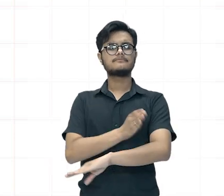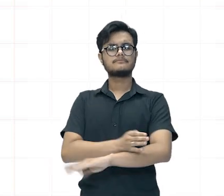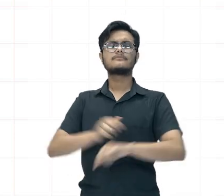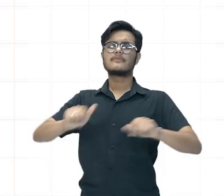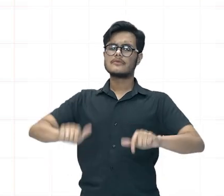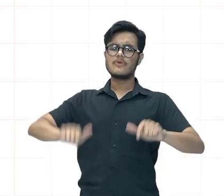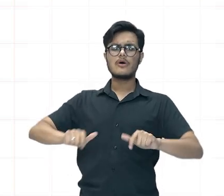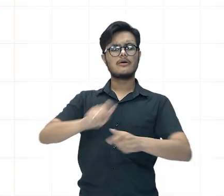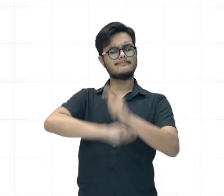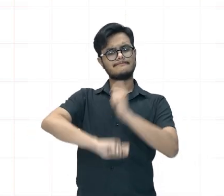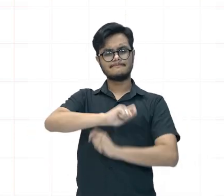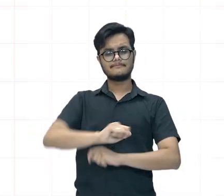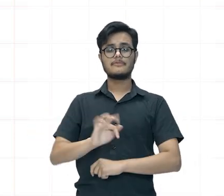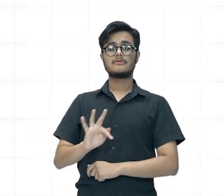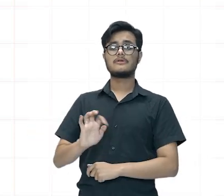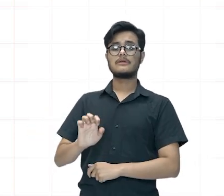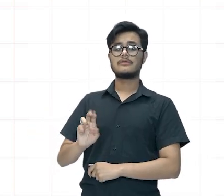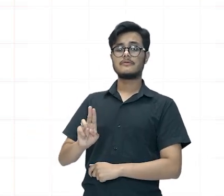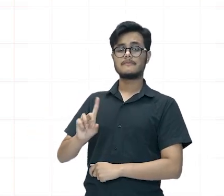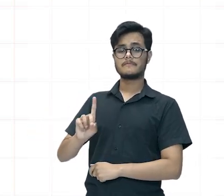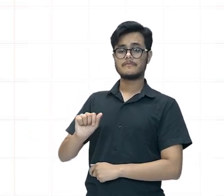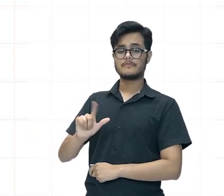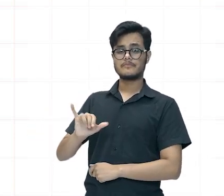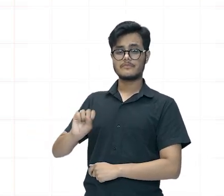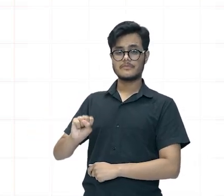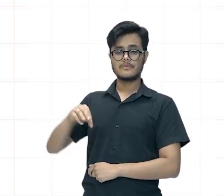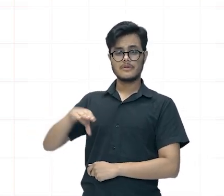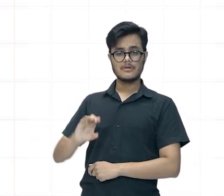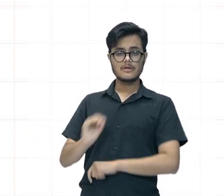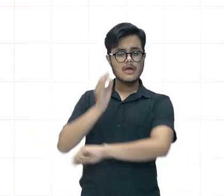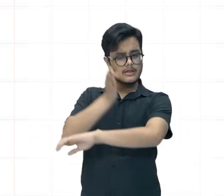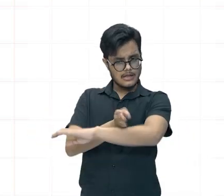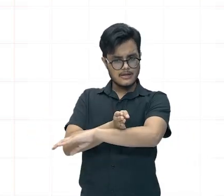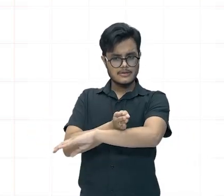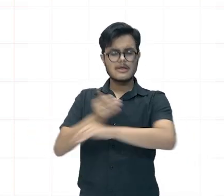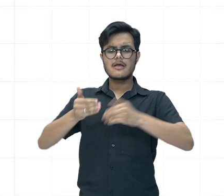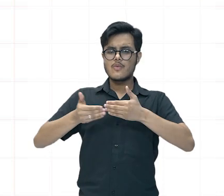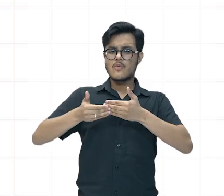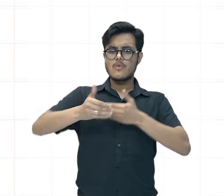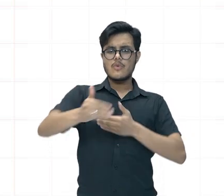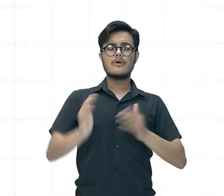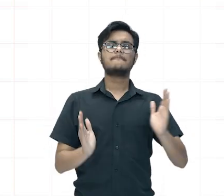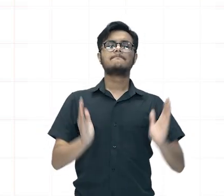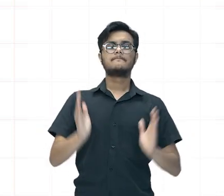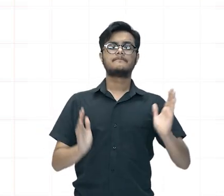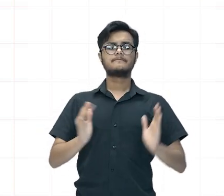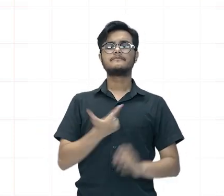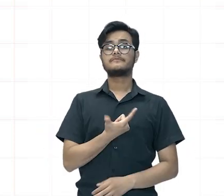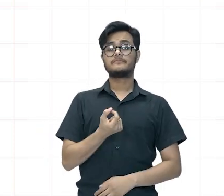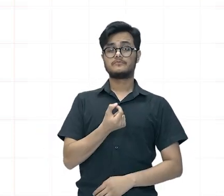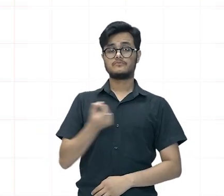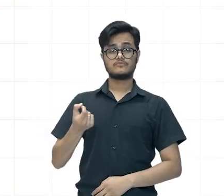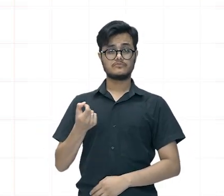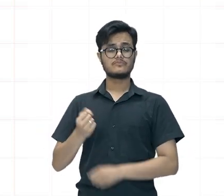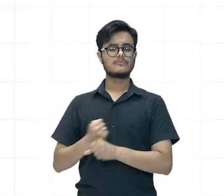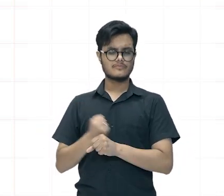feudalismo. É na Alta Idade Média que nasce, então, o feudalismo. Esse processo, ele durou cerca, então, de 200